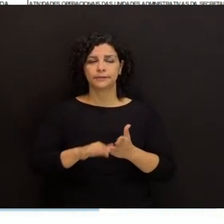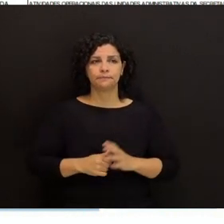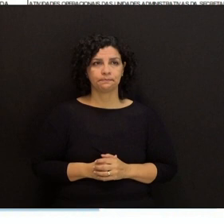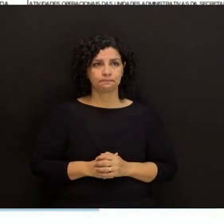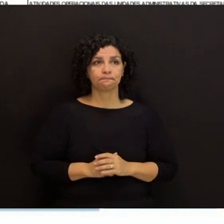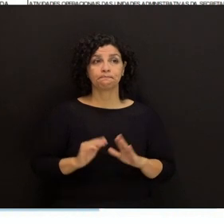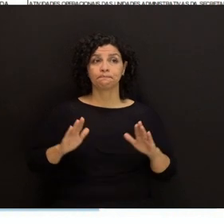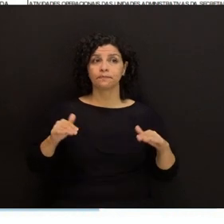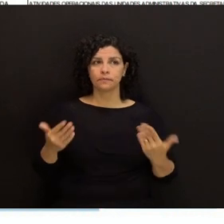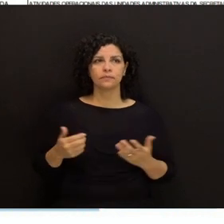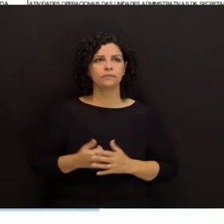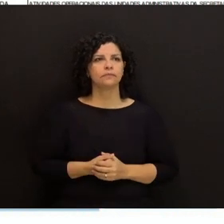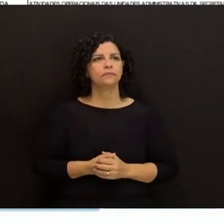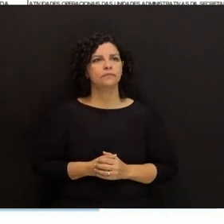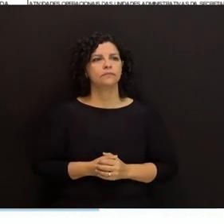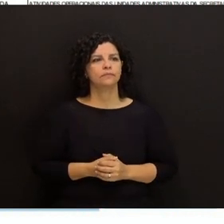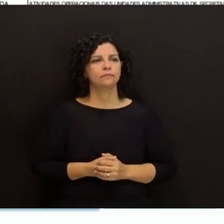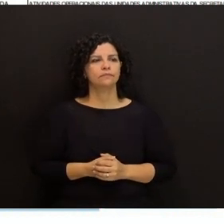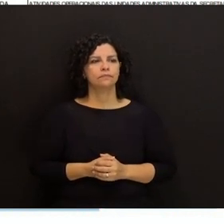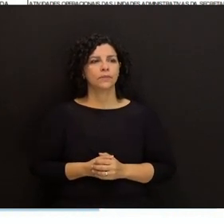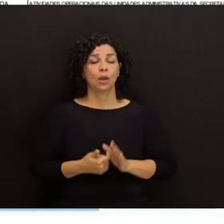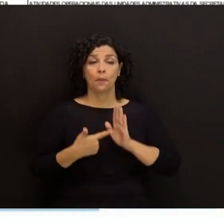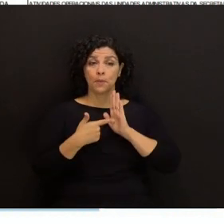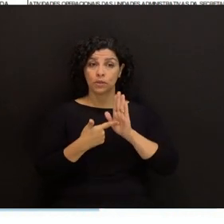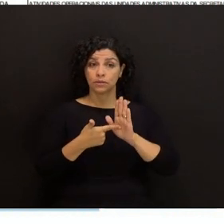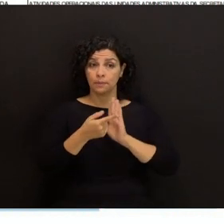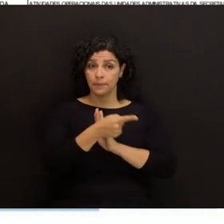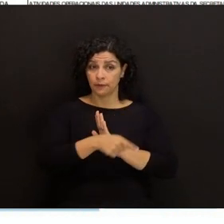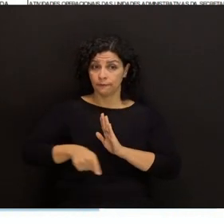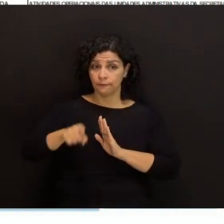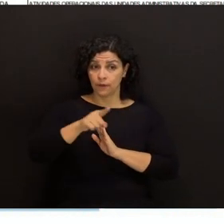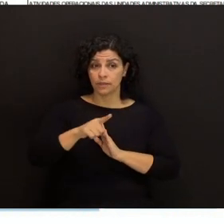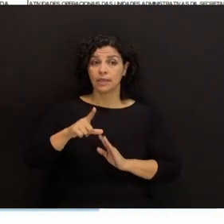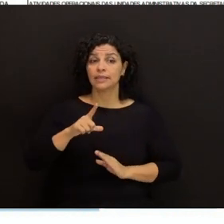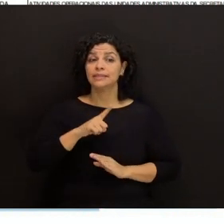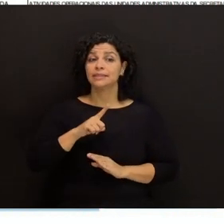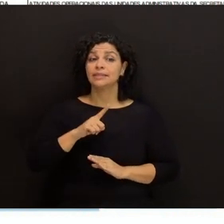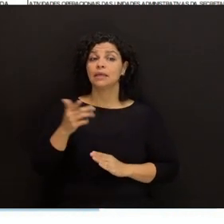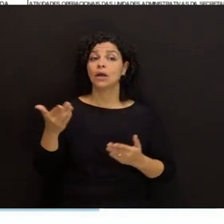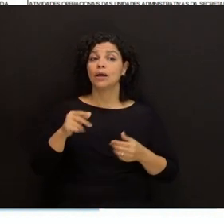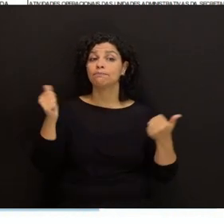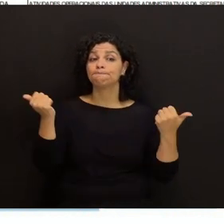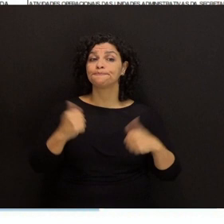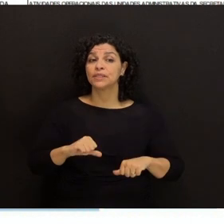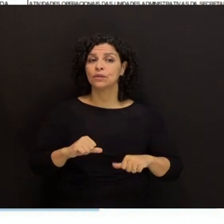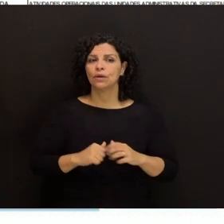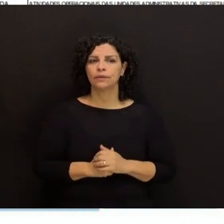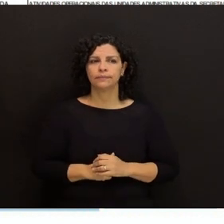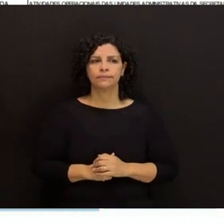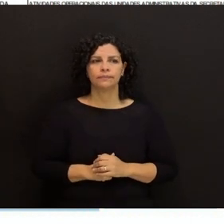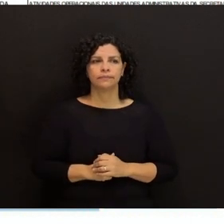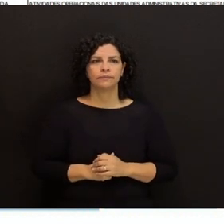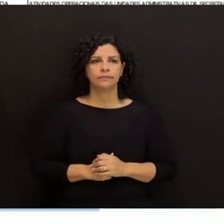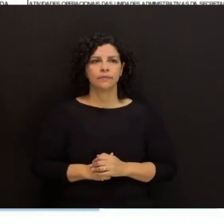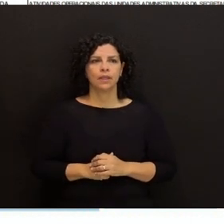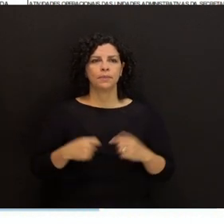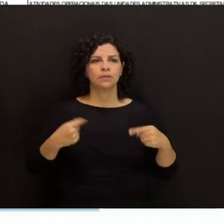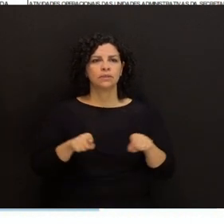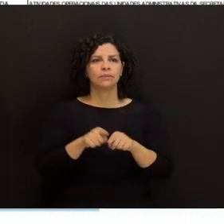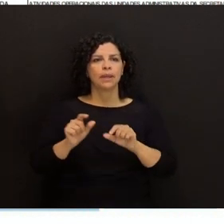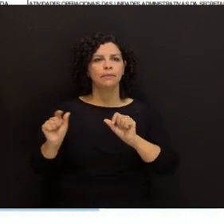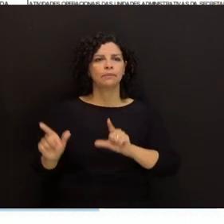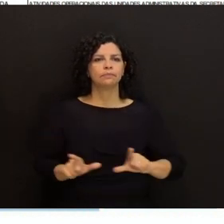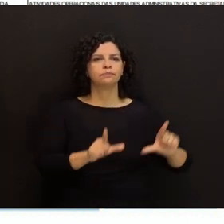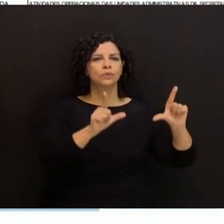E aí eu trago para vocês uma situação ainda pior só que daí eu precisava que mudasse de lugar